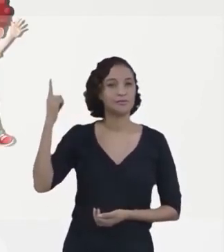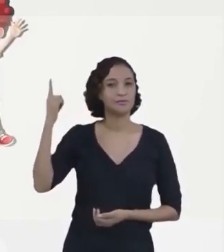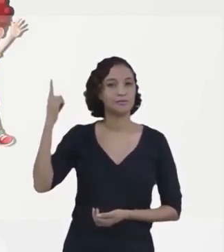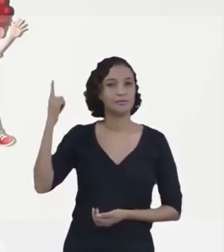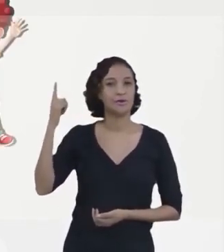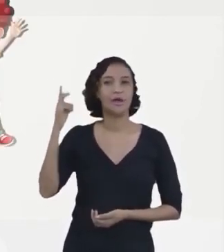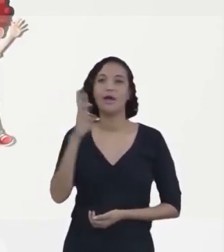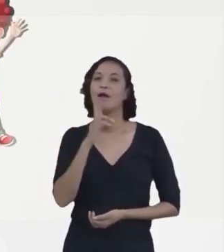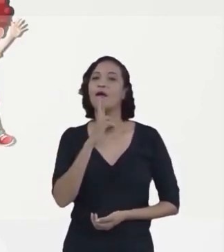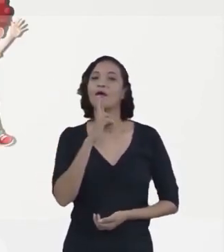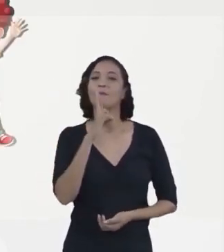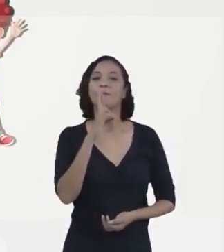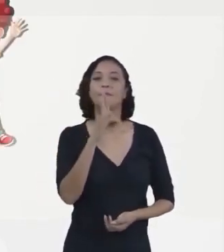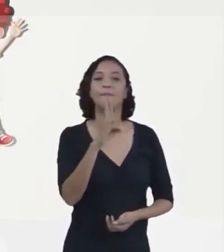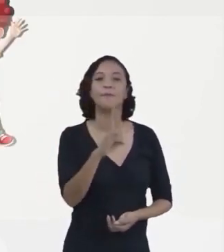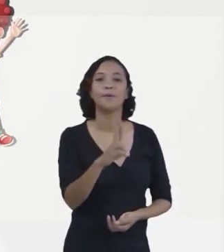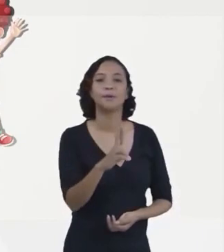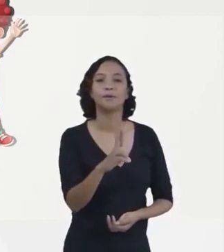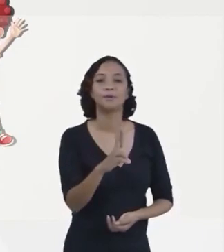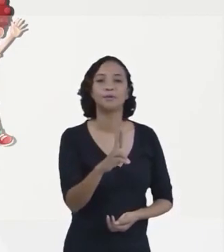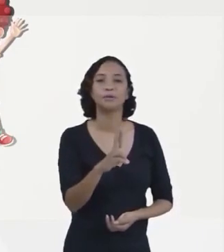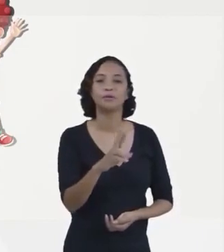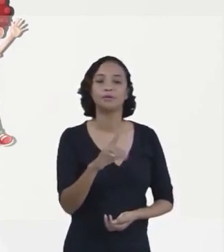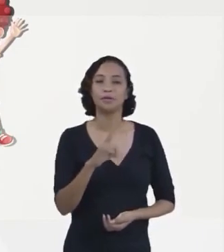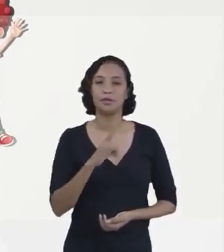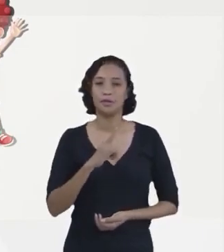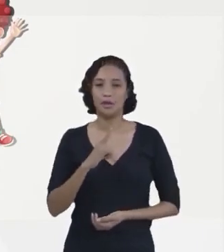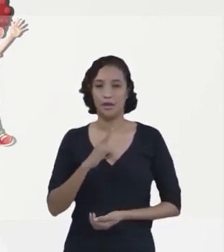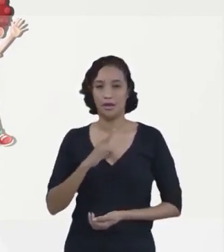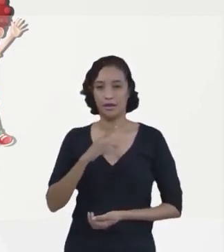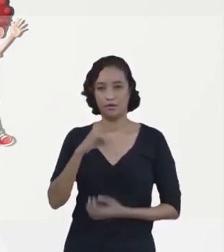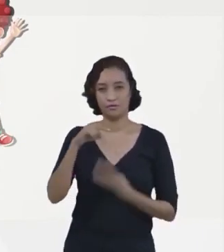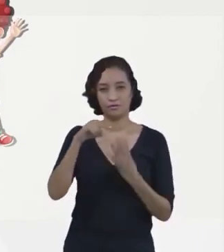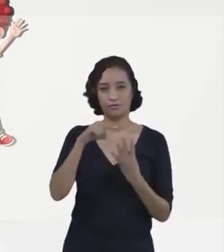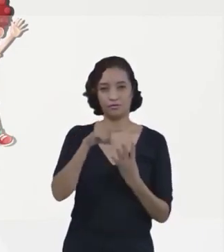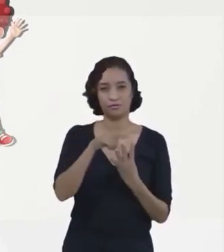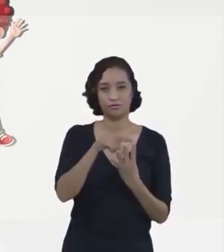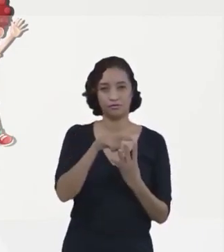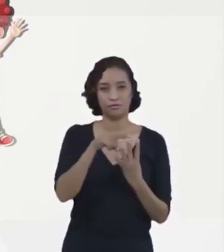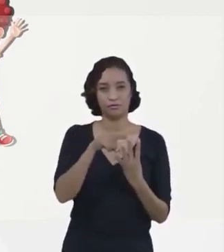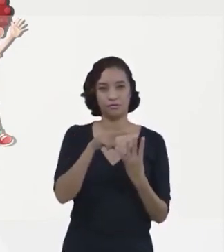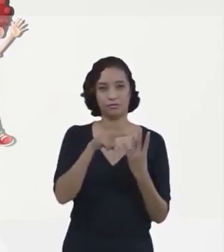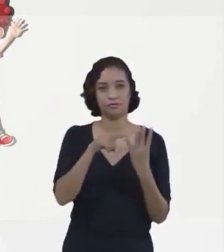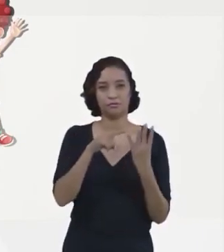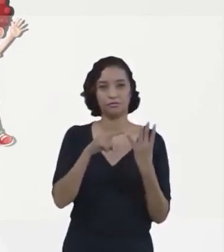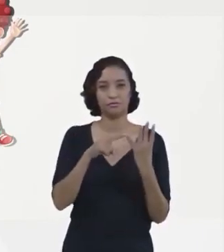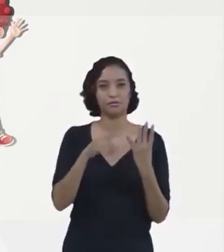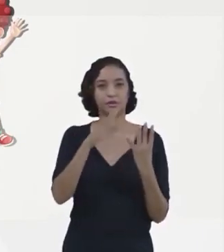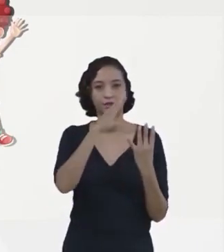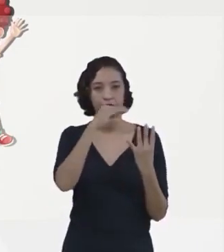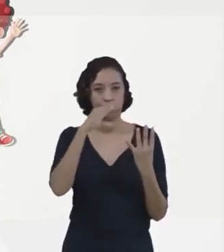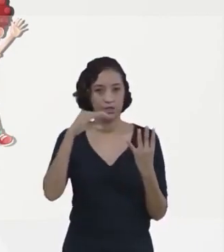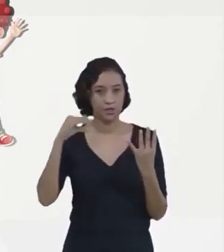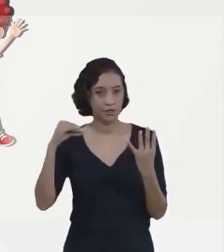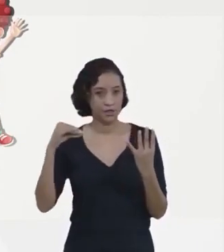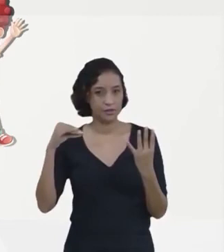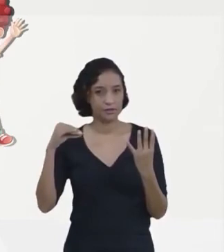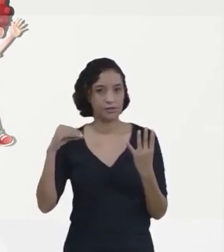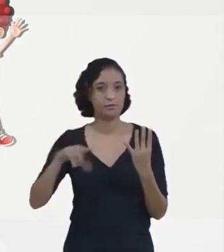Então, nós temos aqui a imagem deles, Ana Clara,